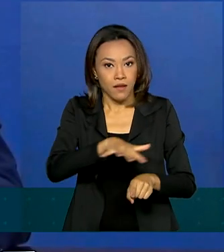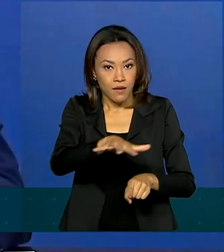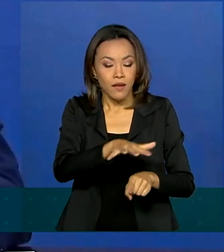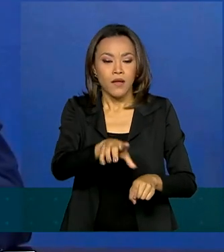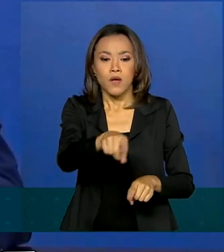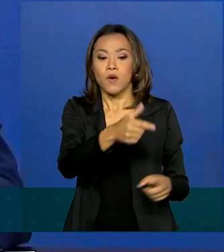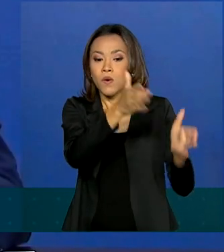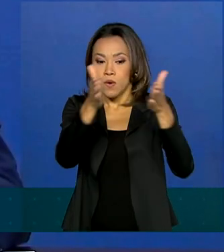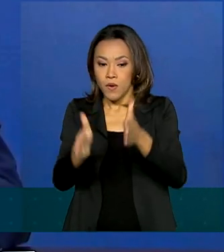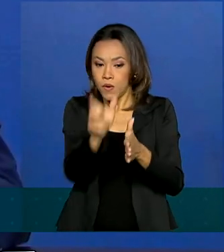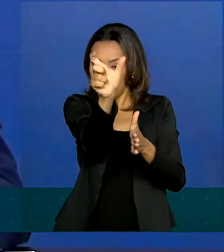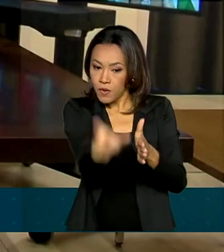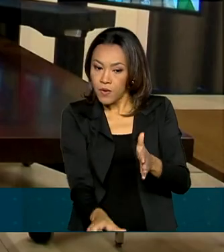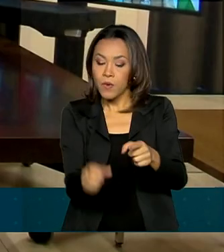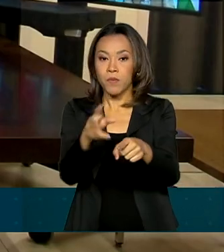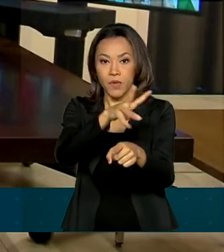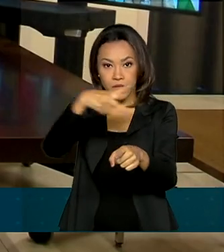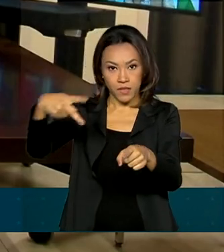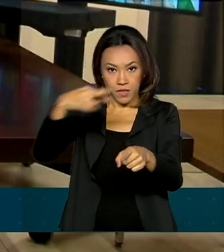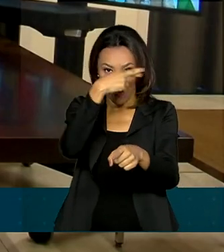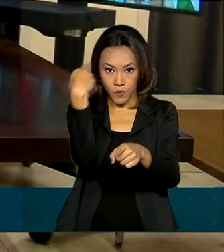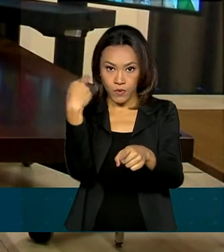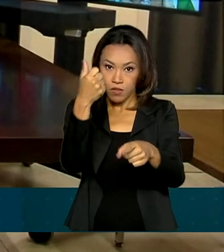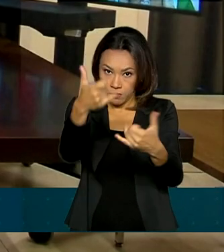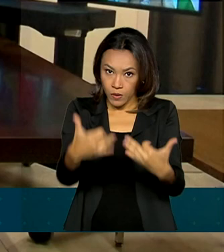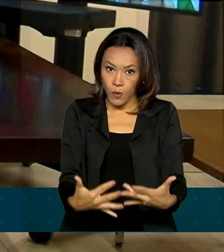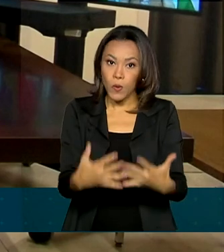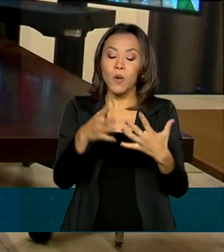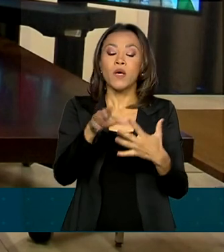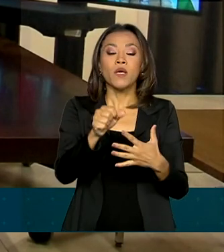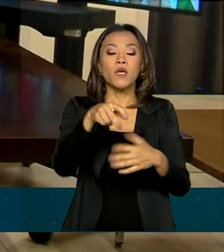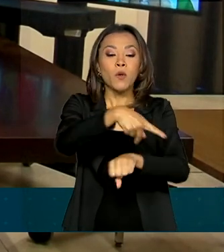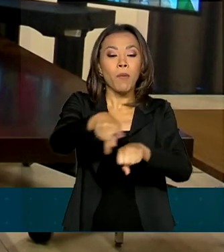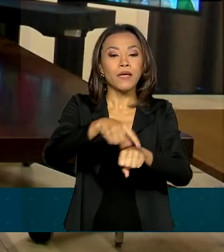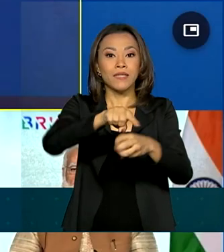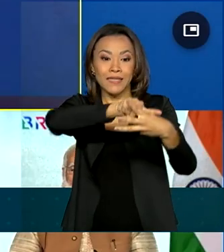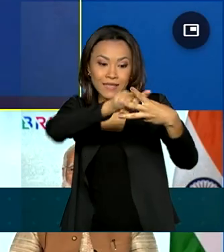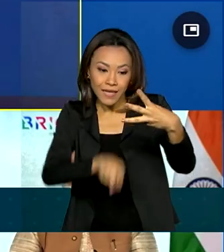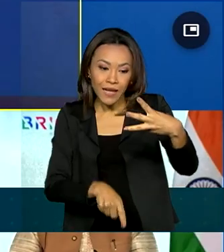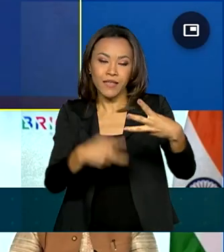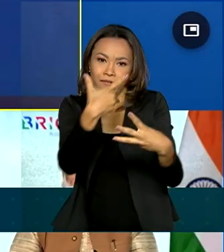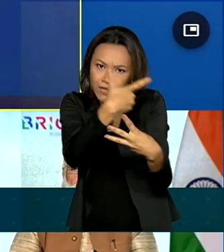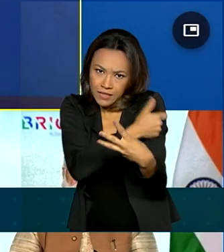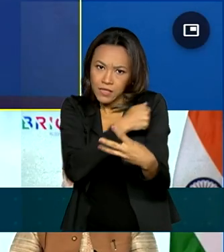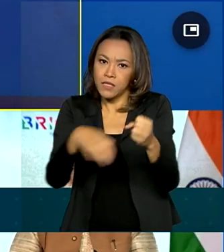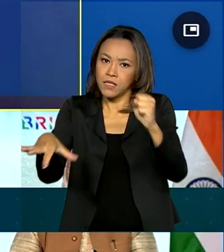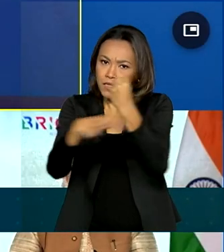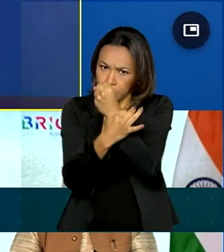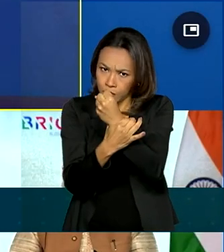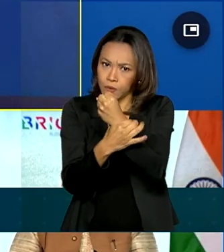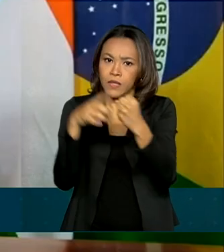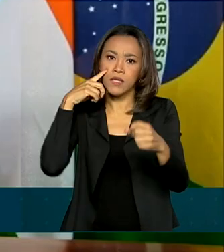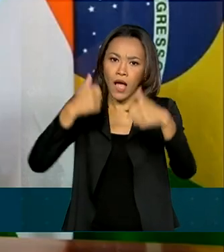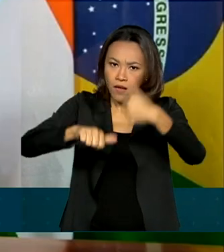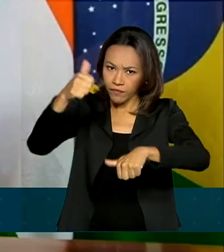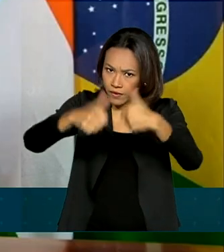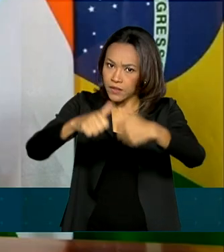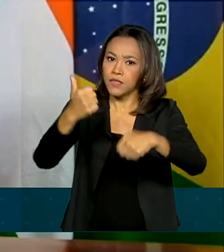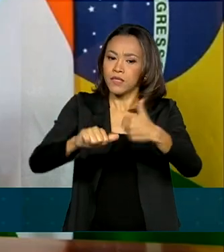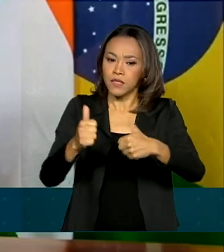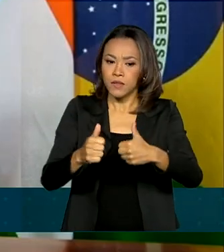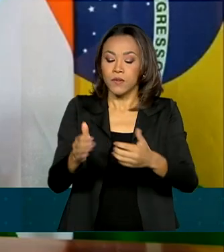Russo Vladimir Putin afirmou que o país tem três vacinas seguras e avalia a produção em larga escala